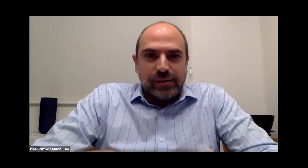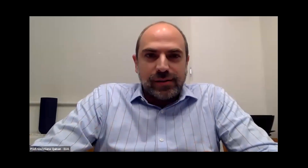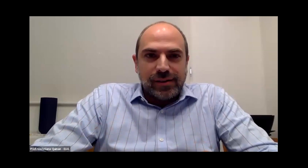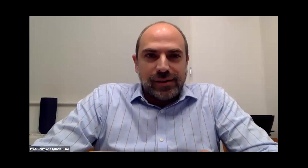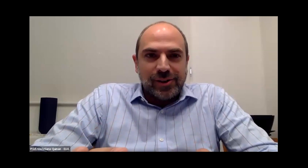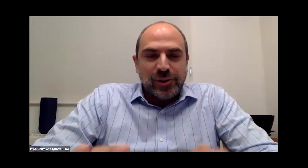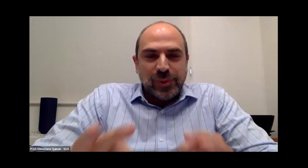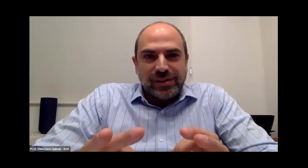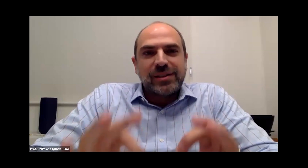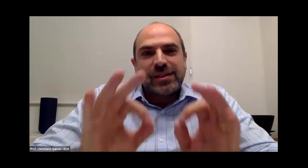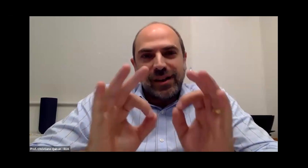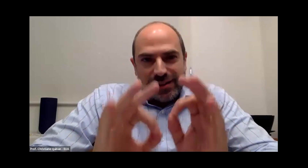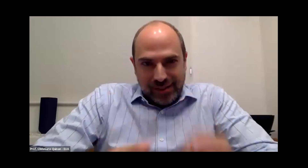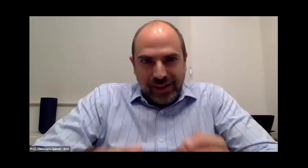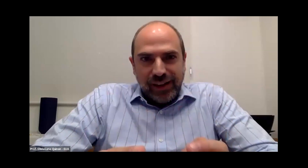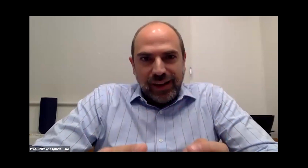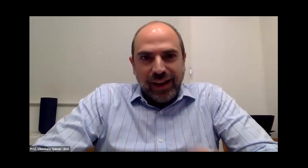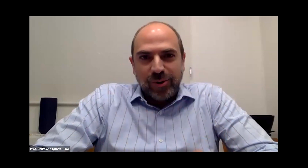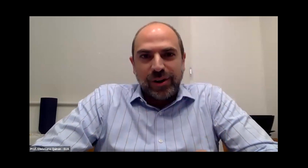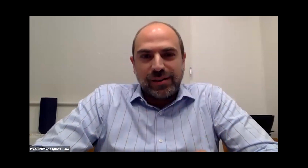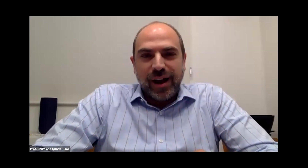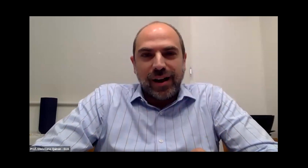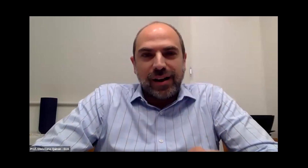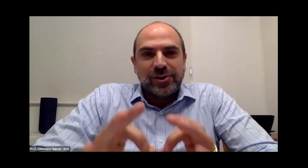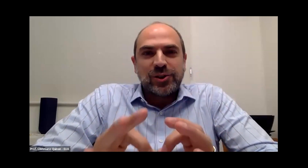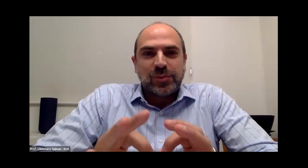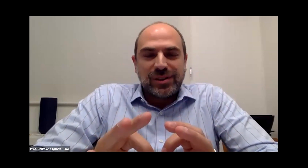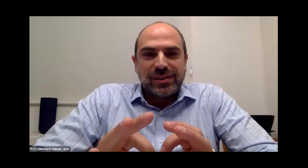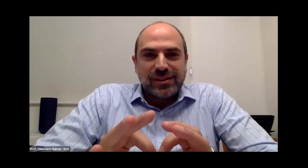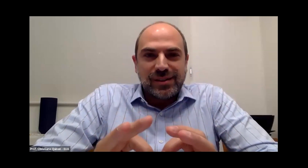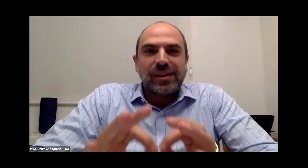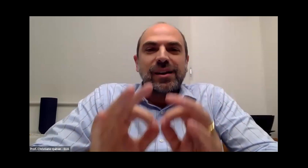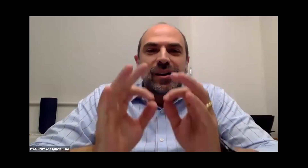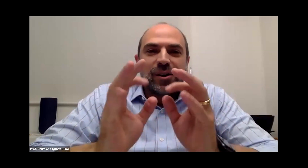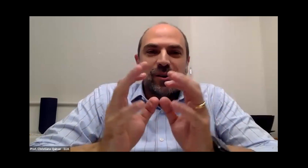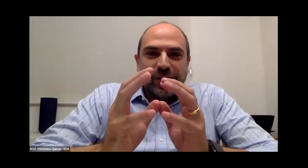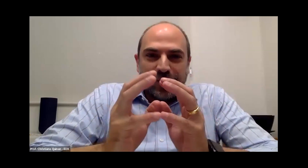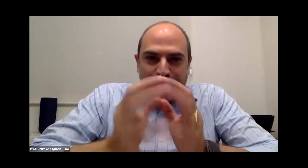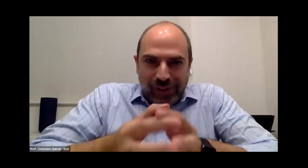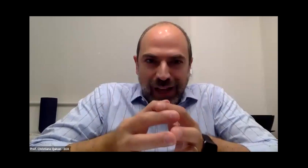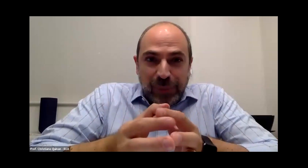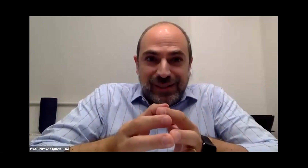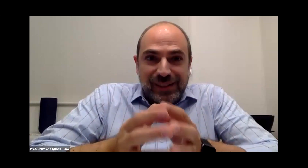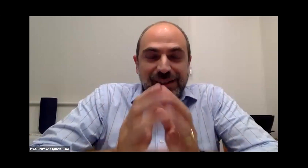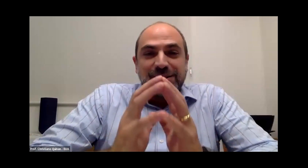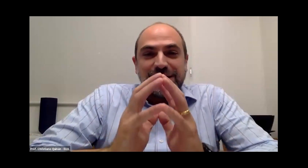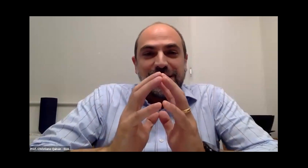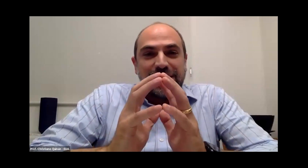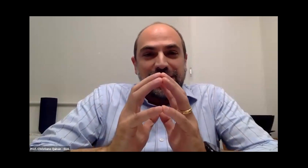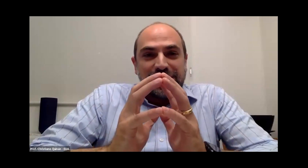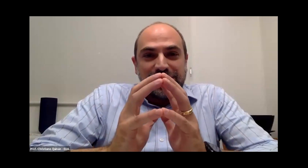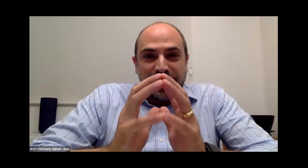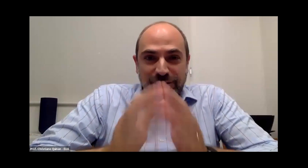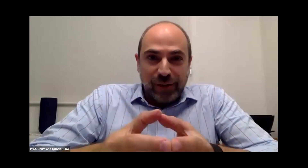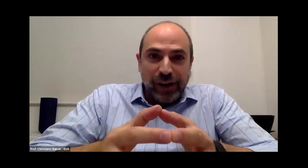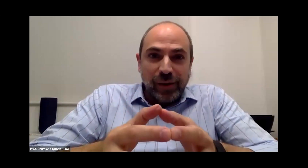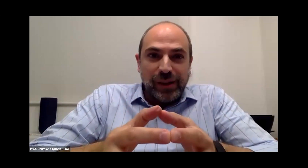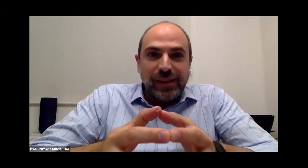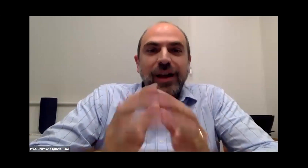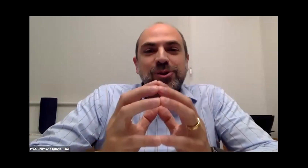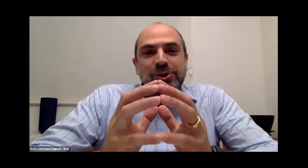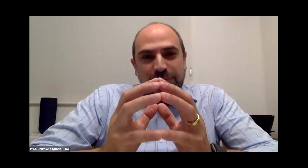Only connect. A gente precisa se reconectar. A gente precisa se juntar as pecinhas. Se a gente